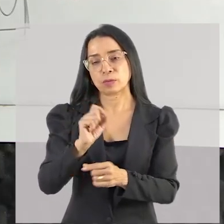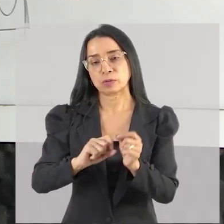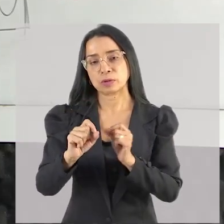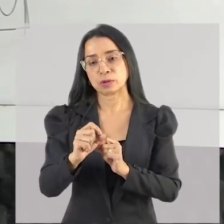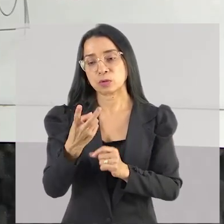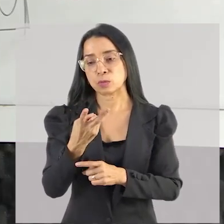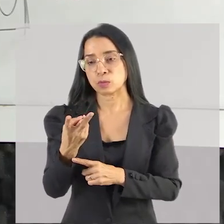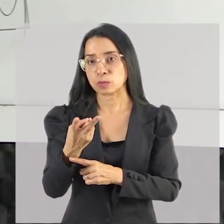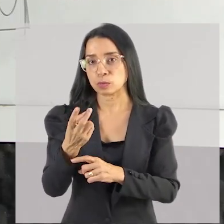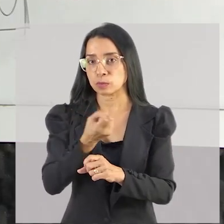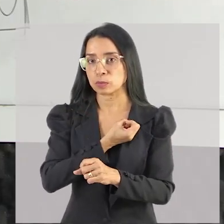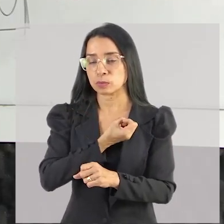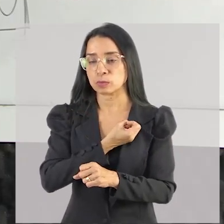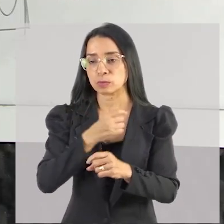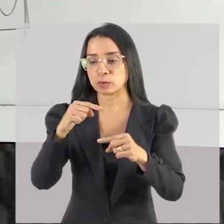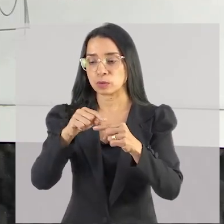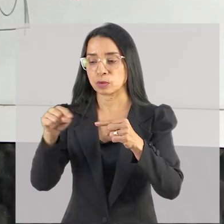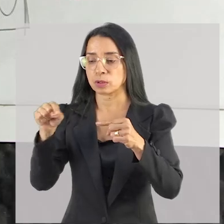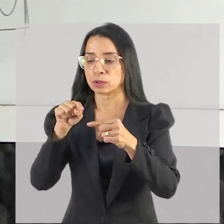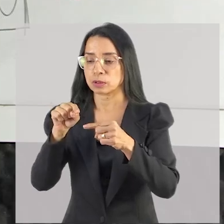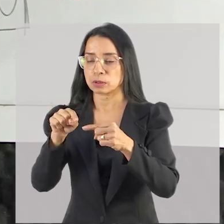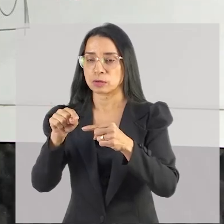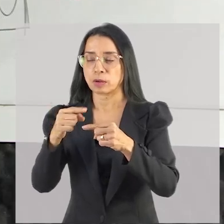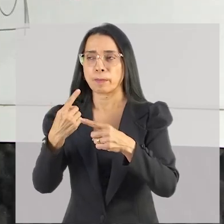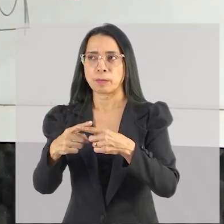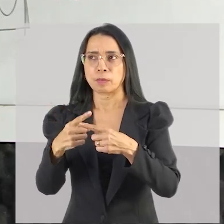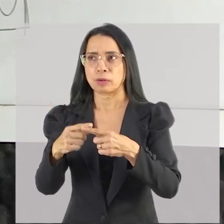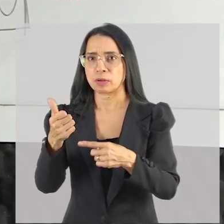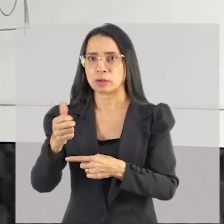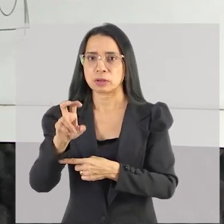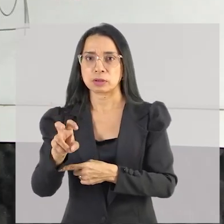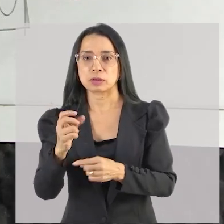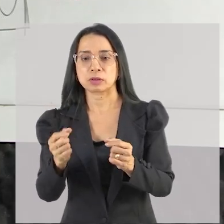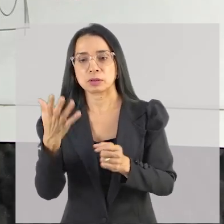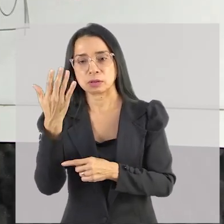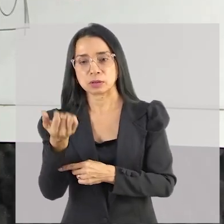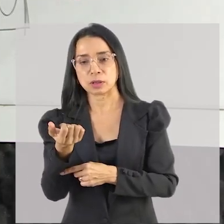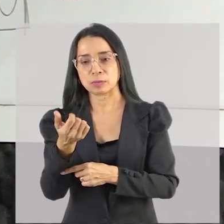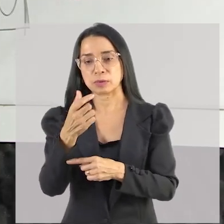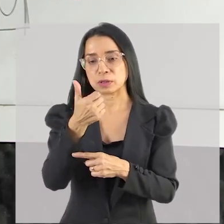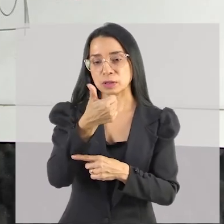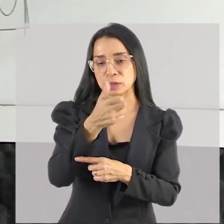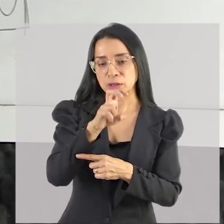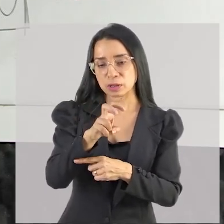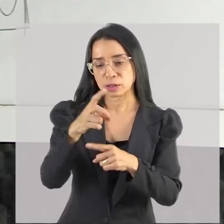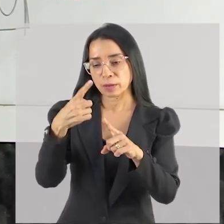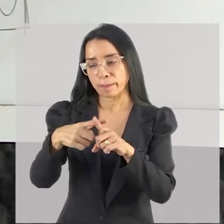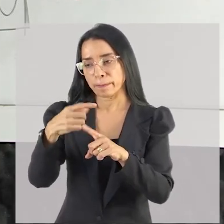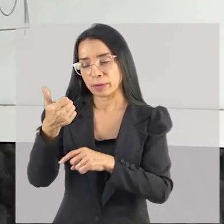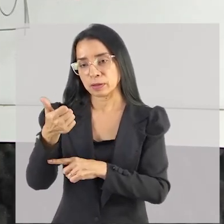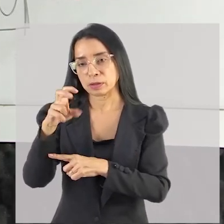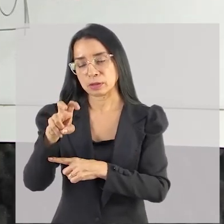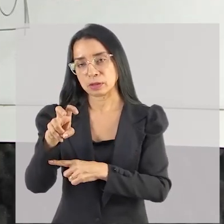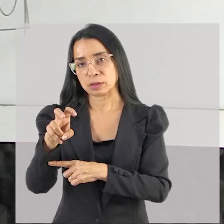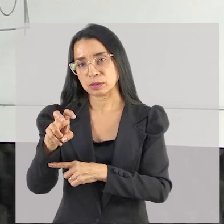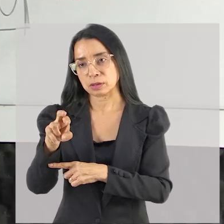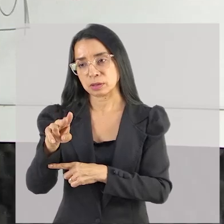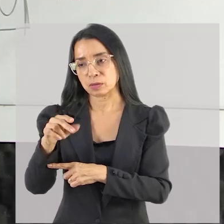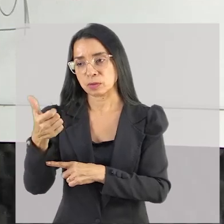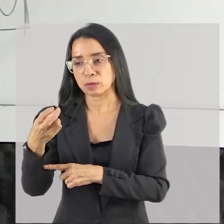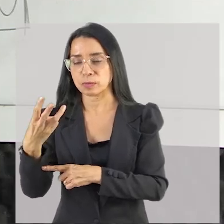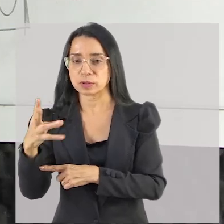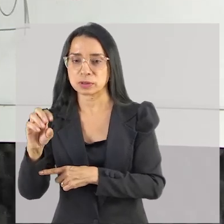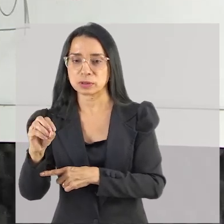dois números de cima, tá? Por que por 15? Porque eu sei que 15 mais 15 dá 30. E 30, ele é